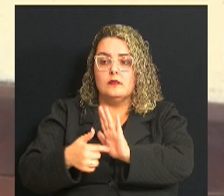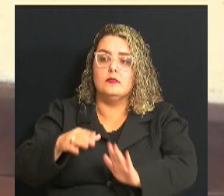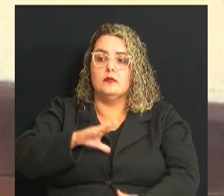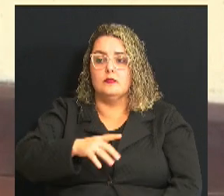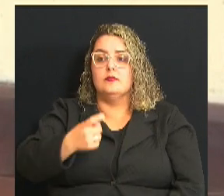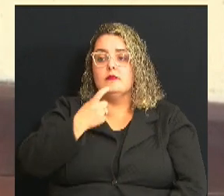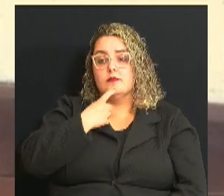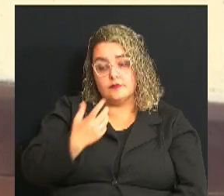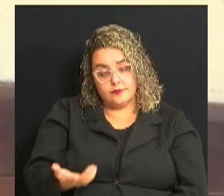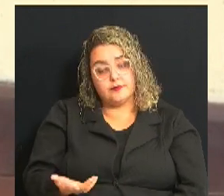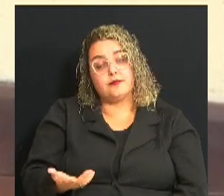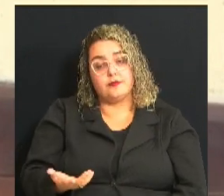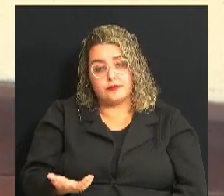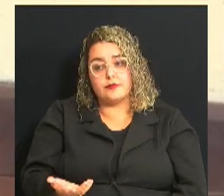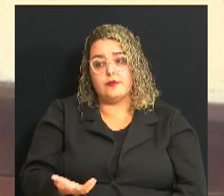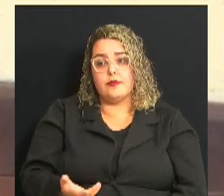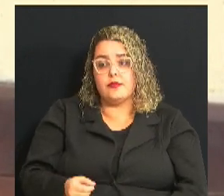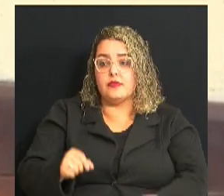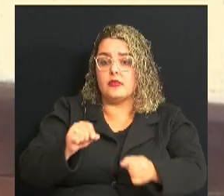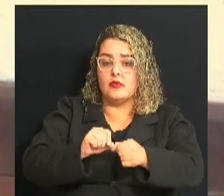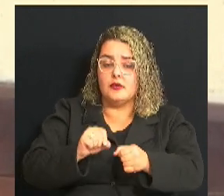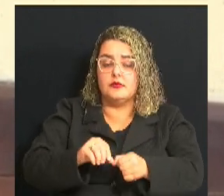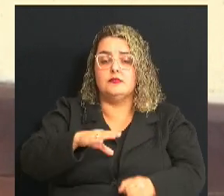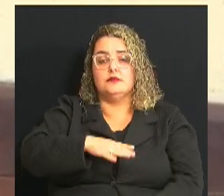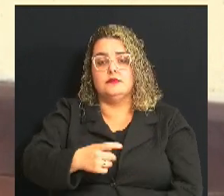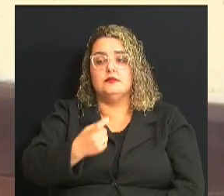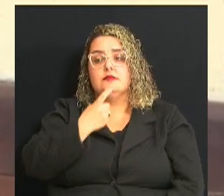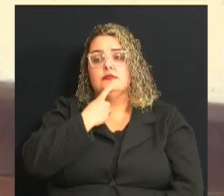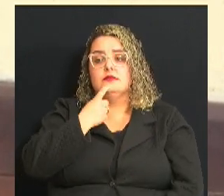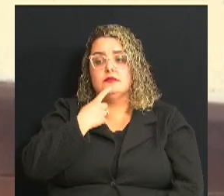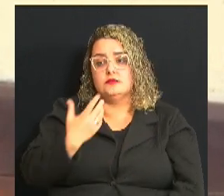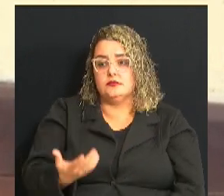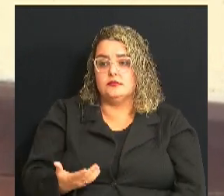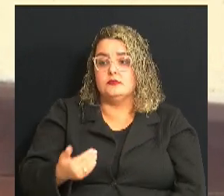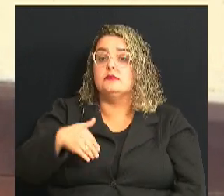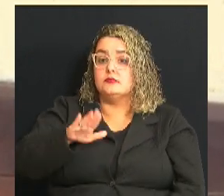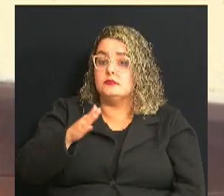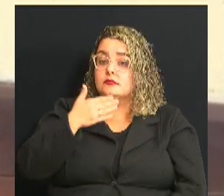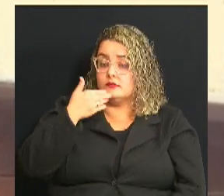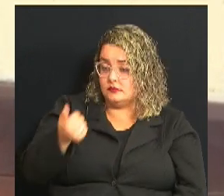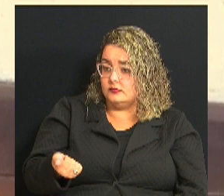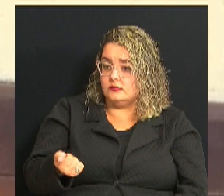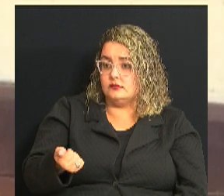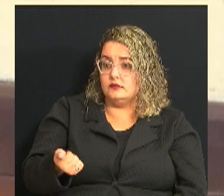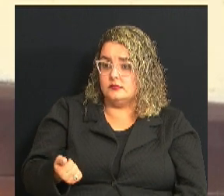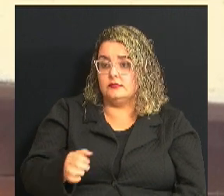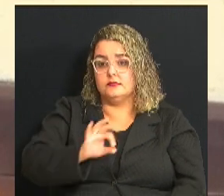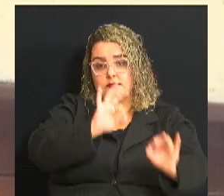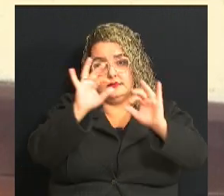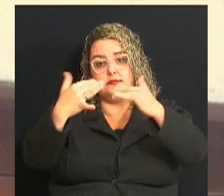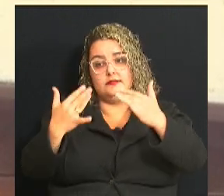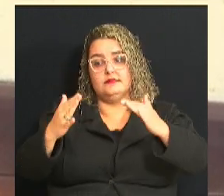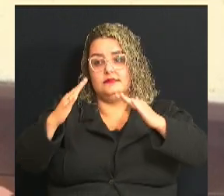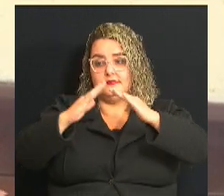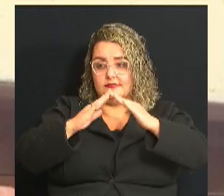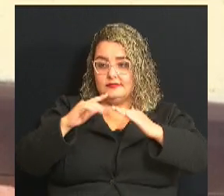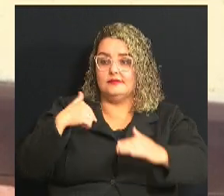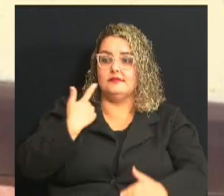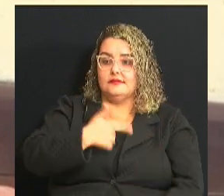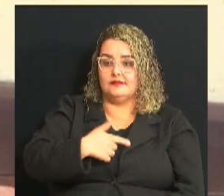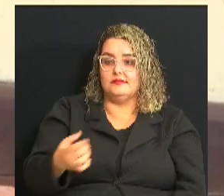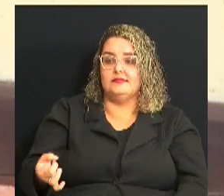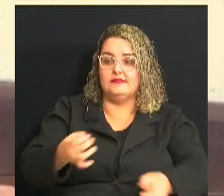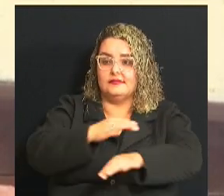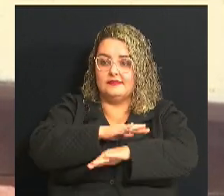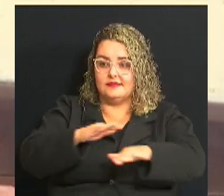né, buscando fazer de Campinas uma cidade cada vez melhor. Para quem nos assiste de casa, nós estamos finalizando